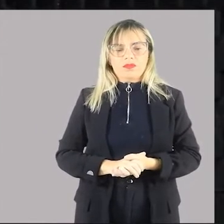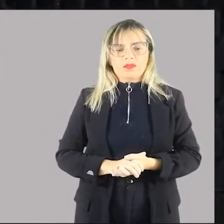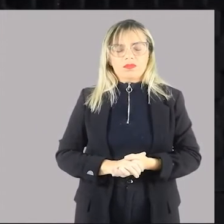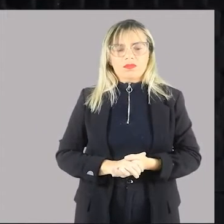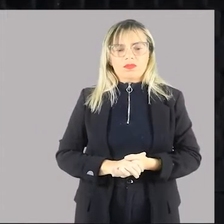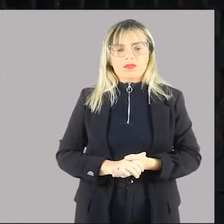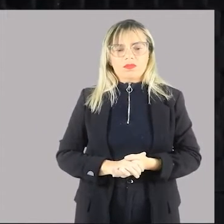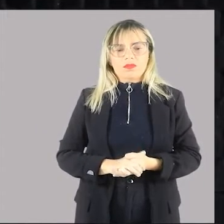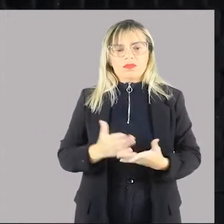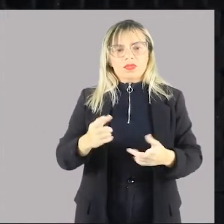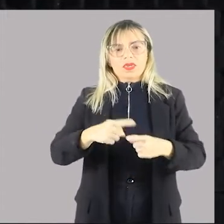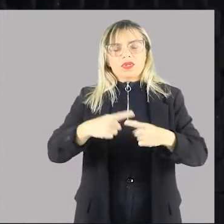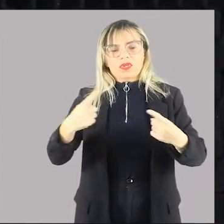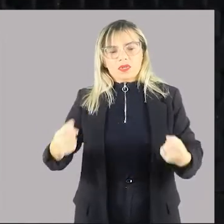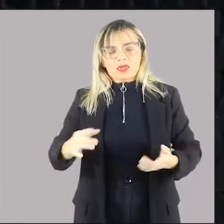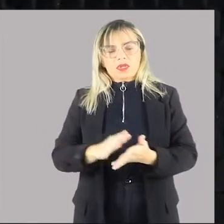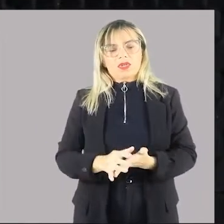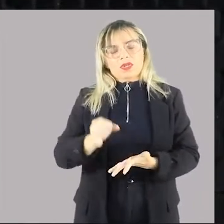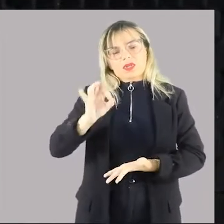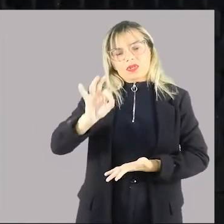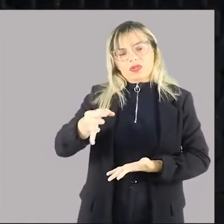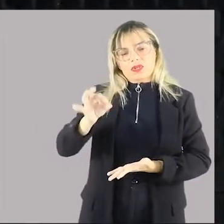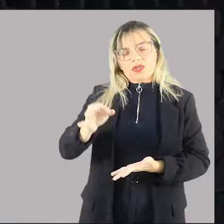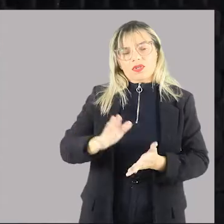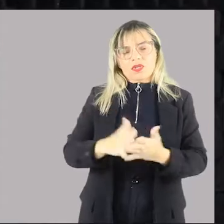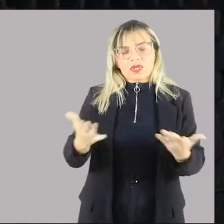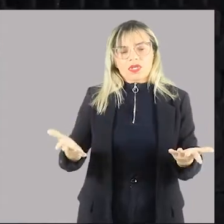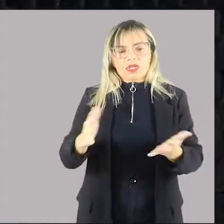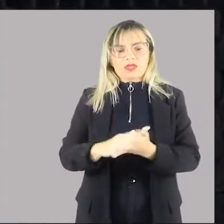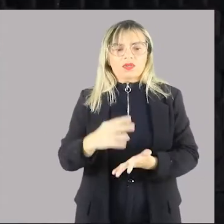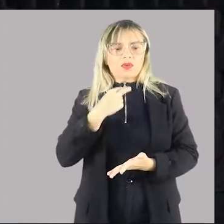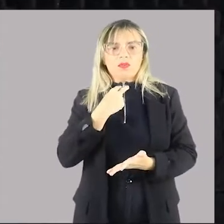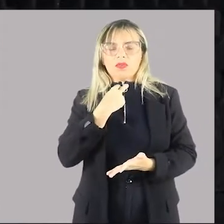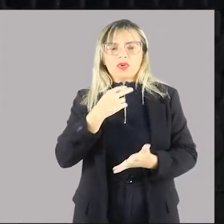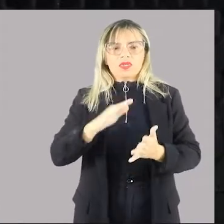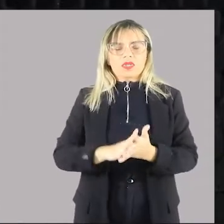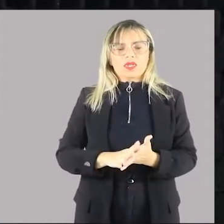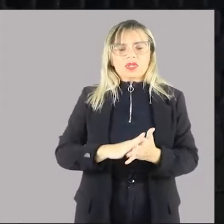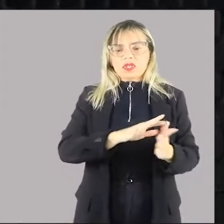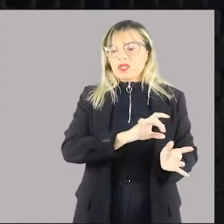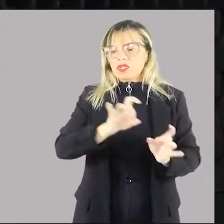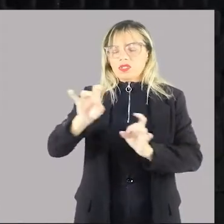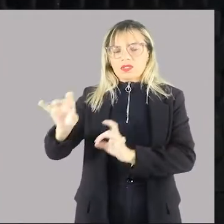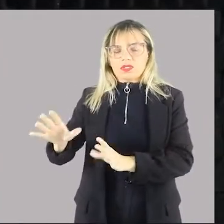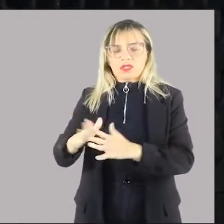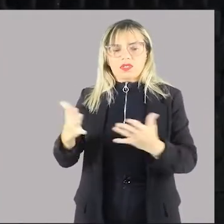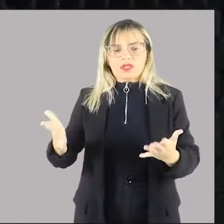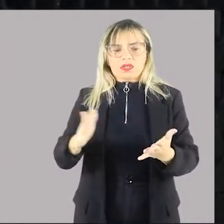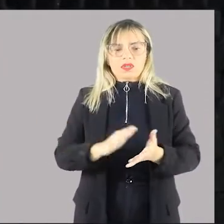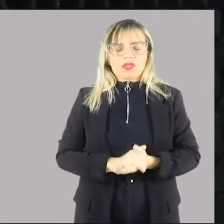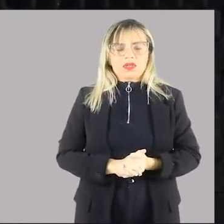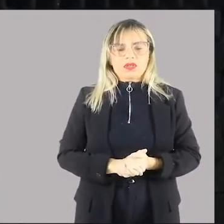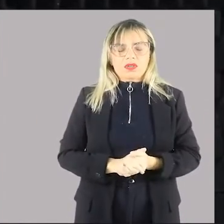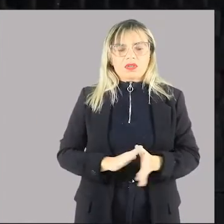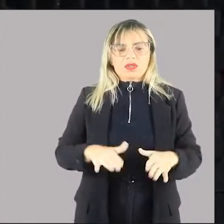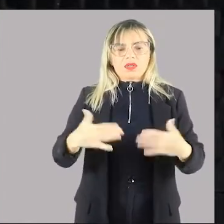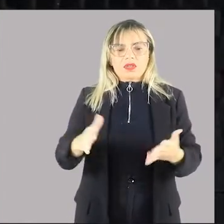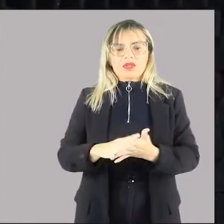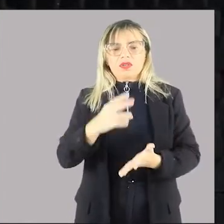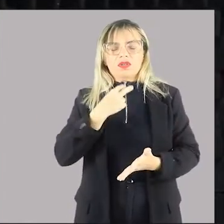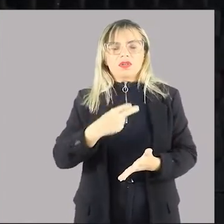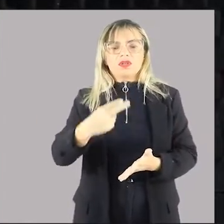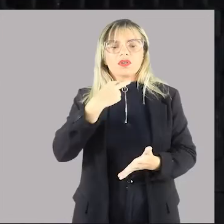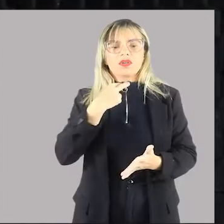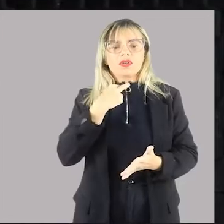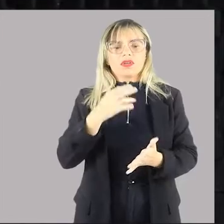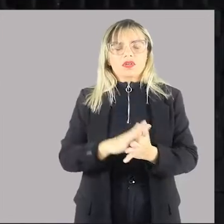Mas uma coisa é certa, elas não podem ser dispensáveis. Você não pode acabar